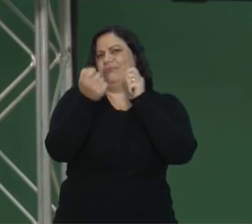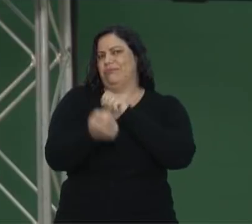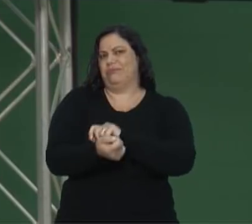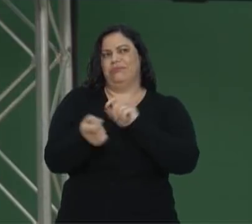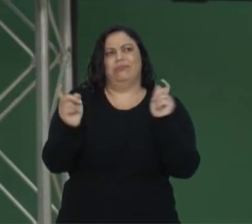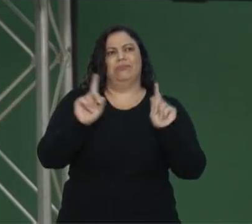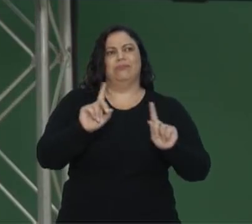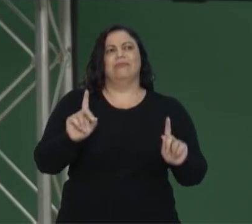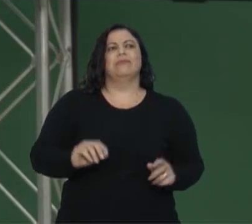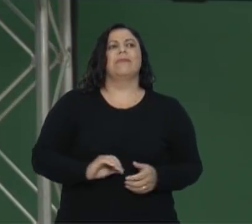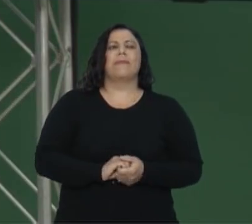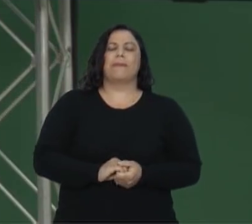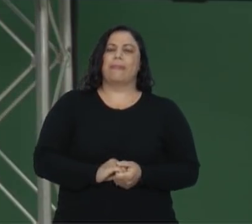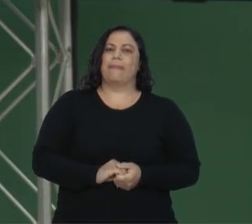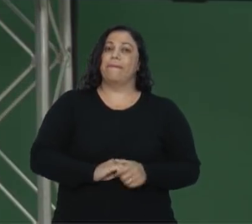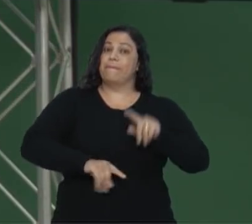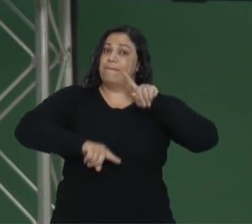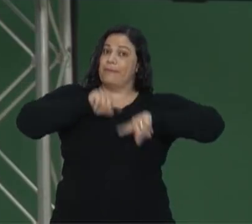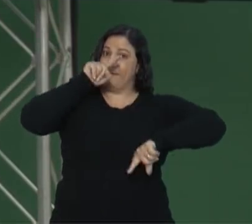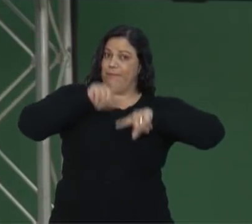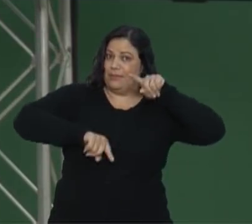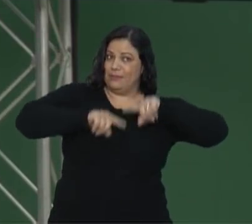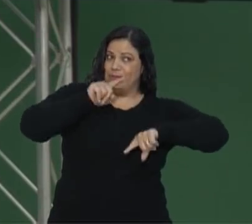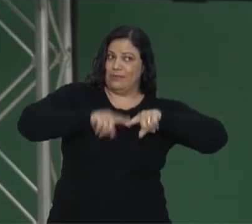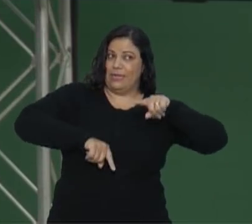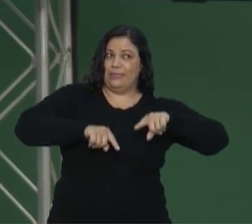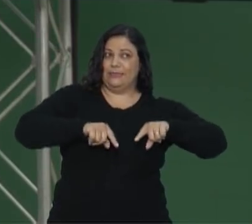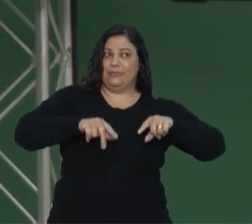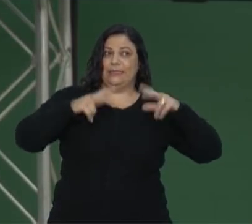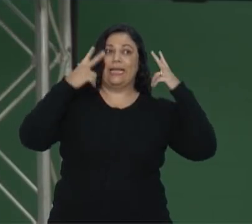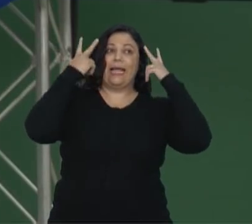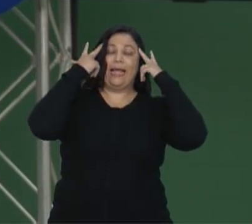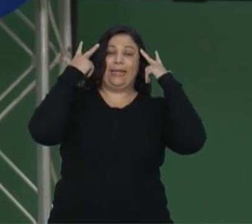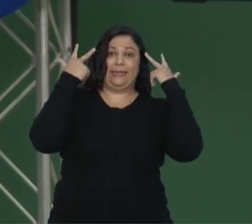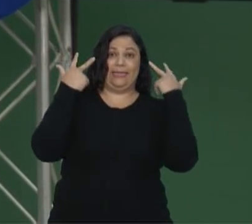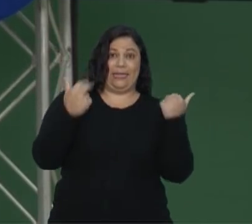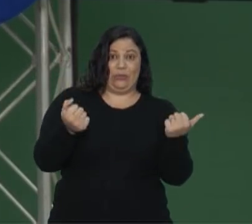homem. Mas quando eu digo materiais naturais